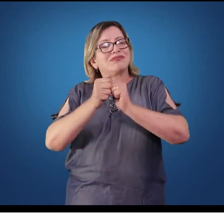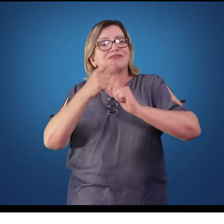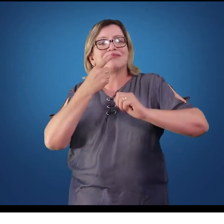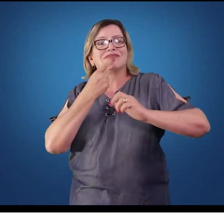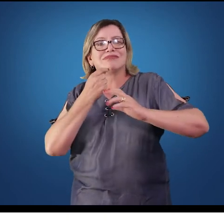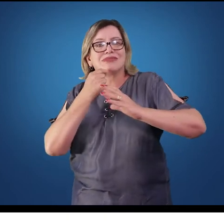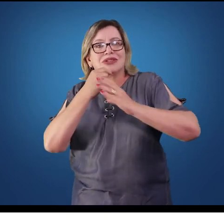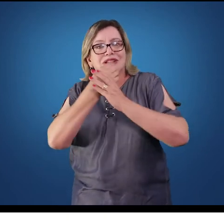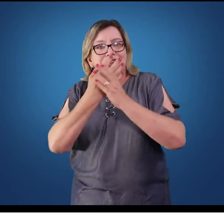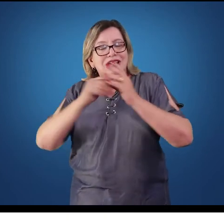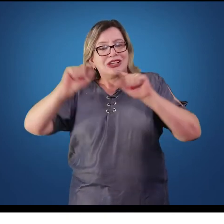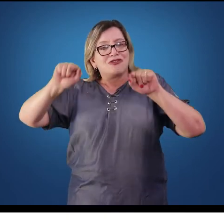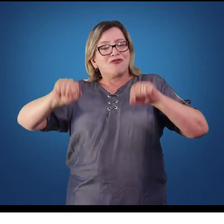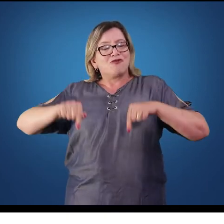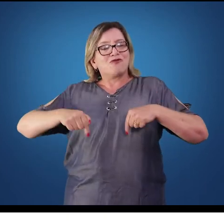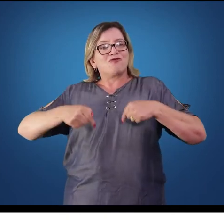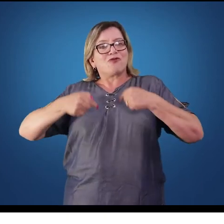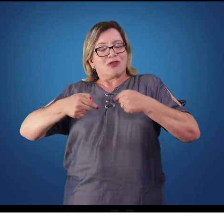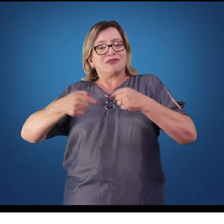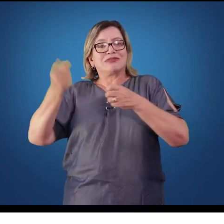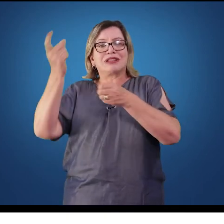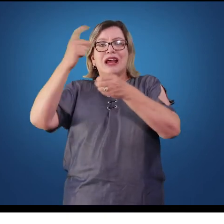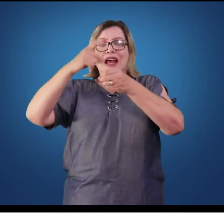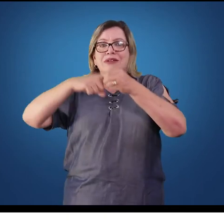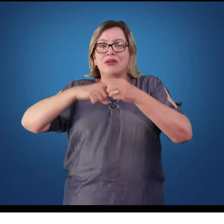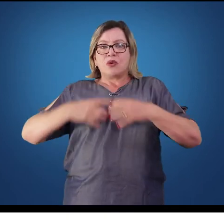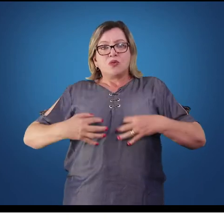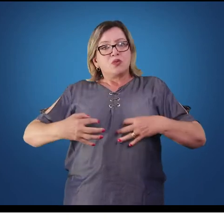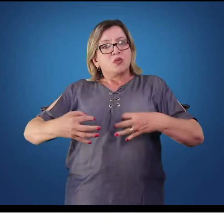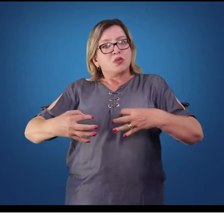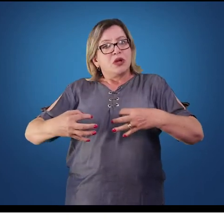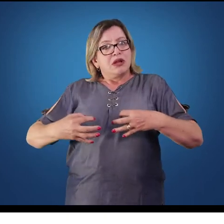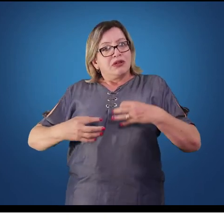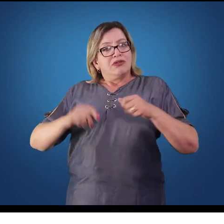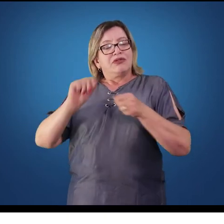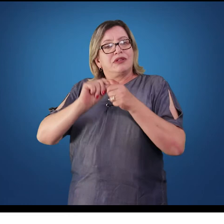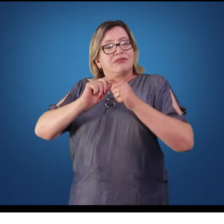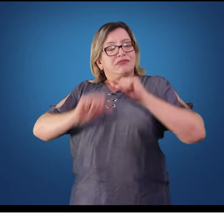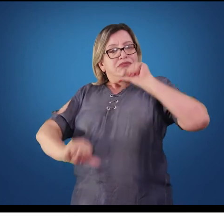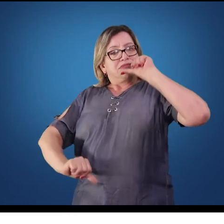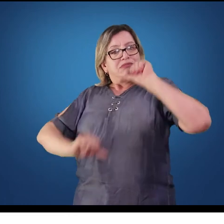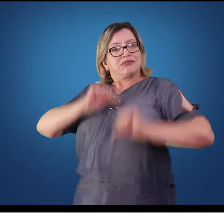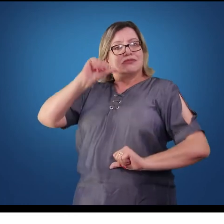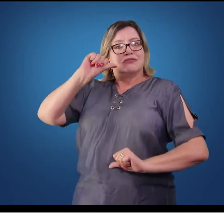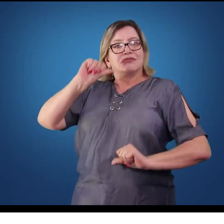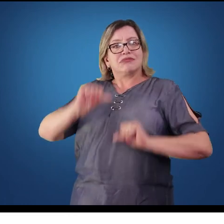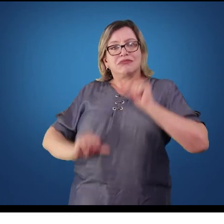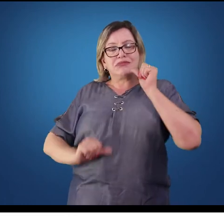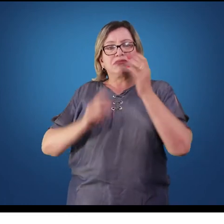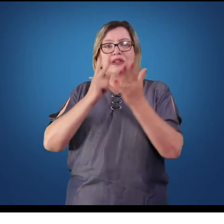de volta ao pulmão e assim teremos a troca respiratória acontecendo.